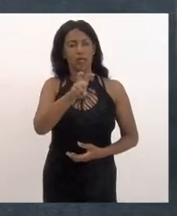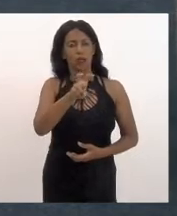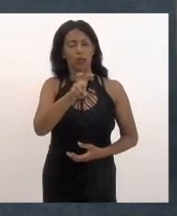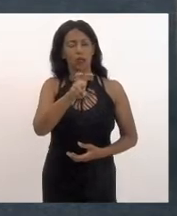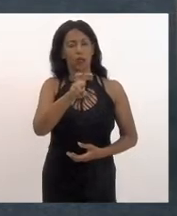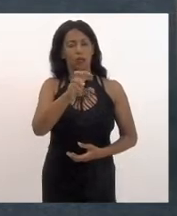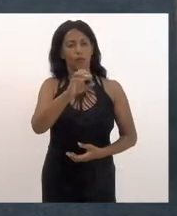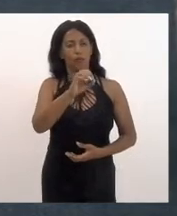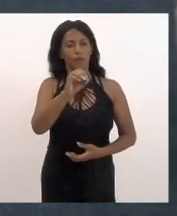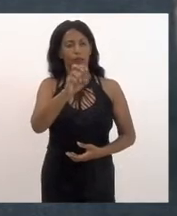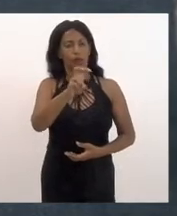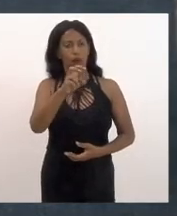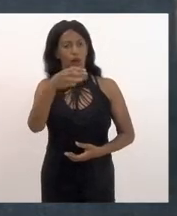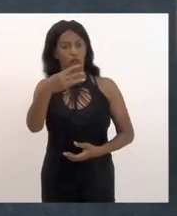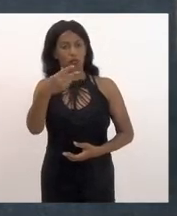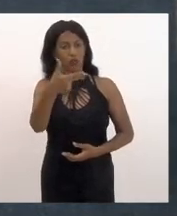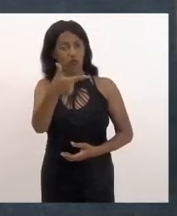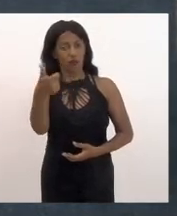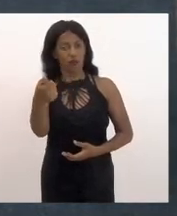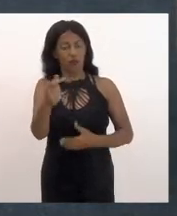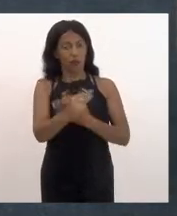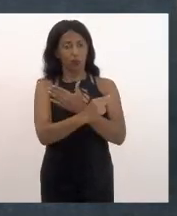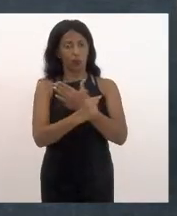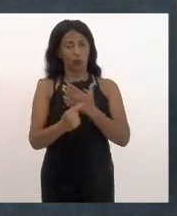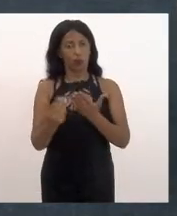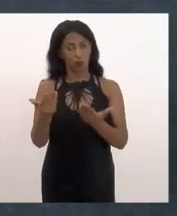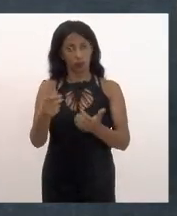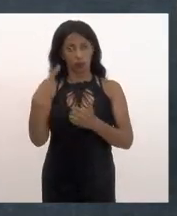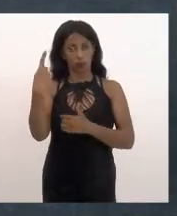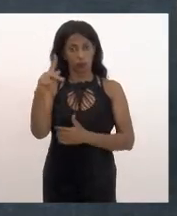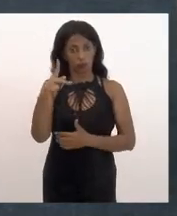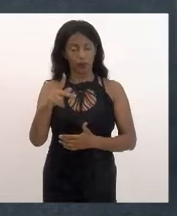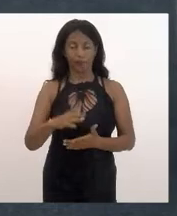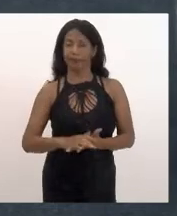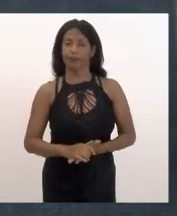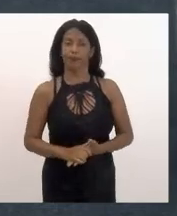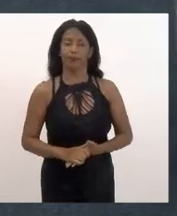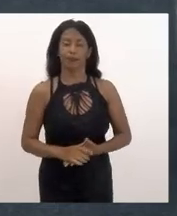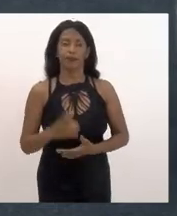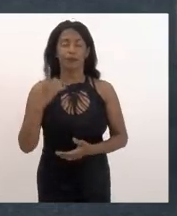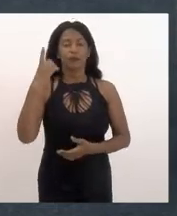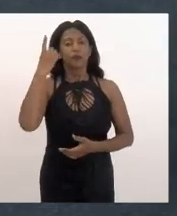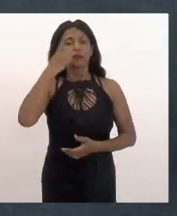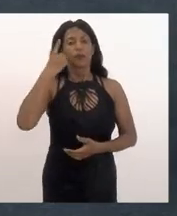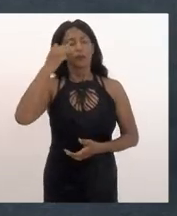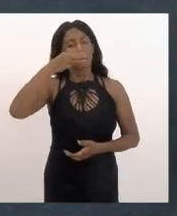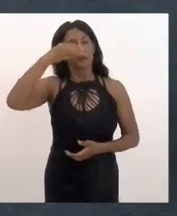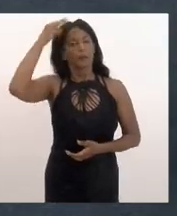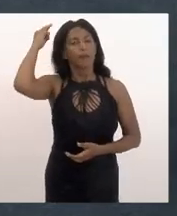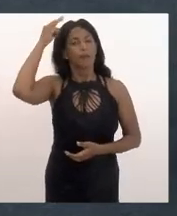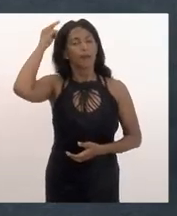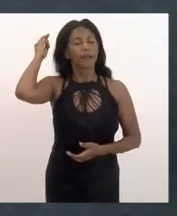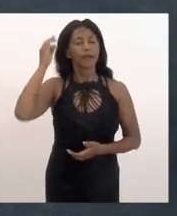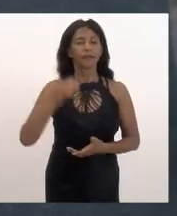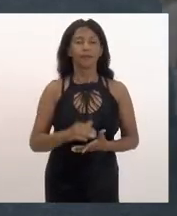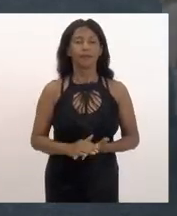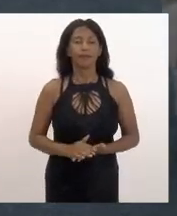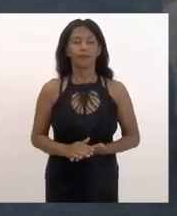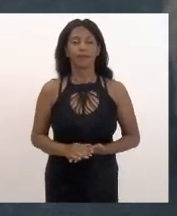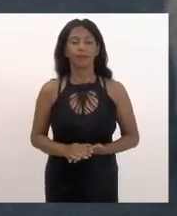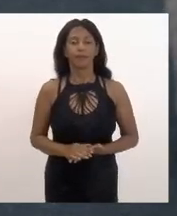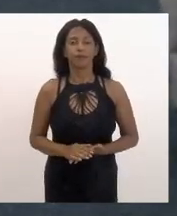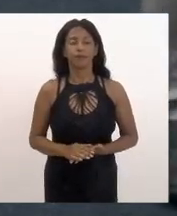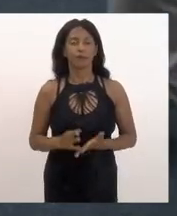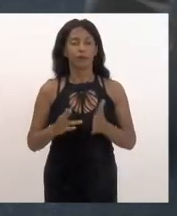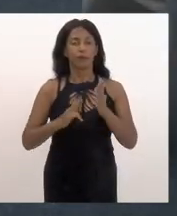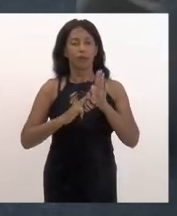5053 de 21, de autoria de Vossa Excelência e do deputado Márcio Pacheco,